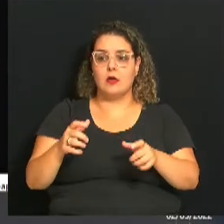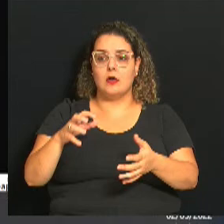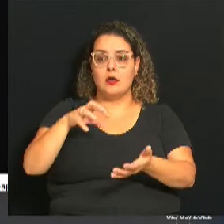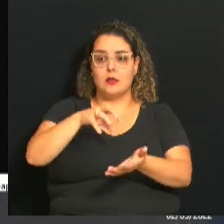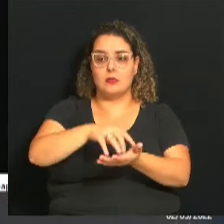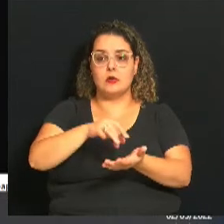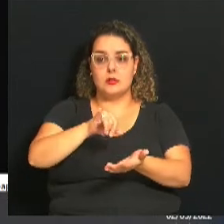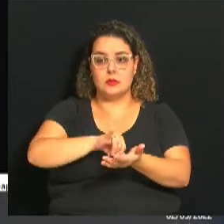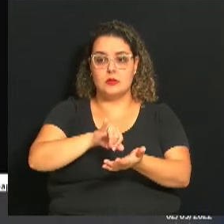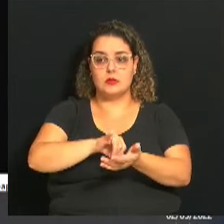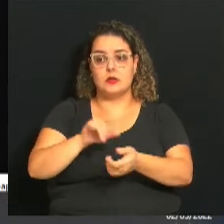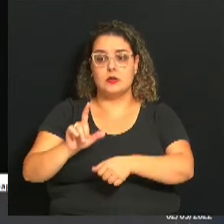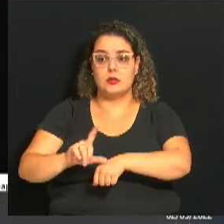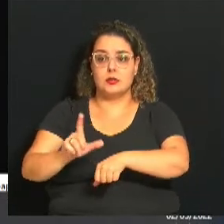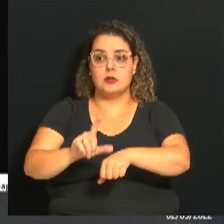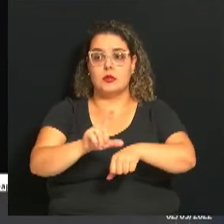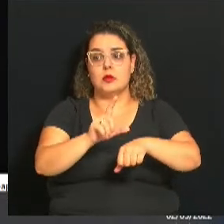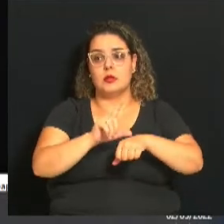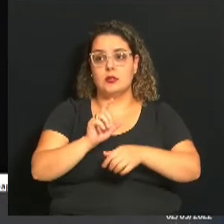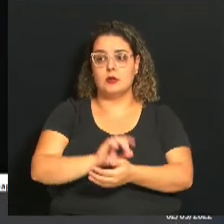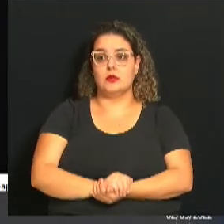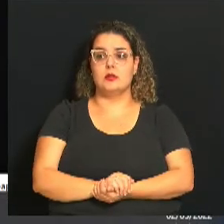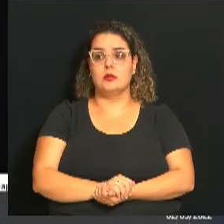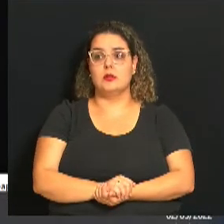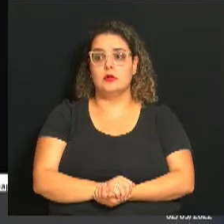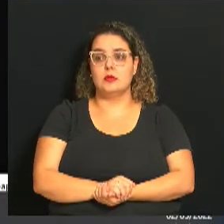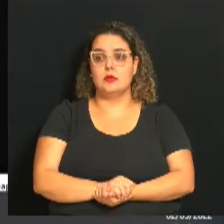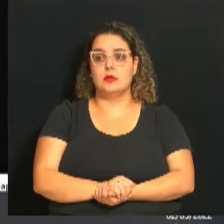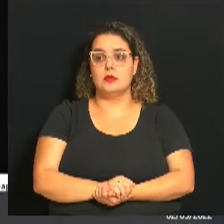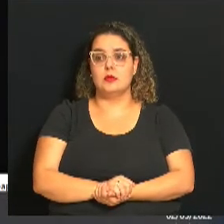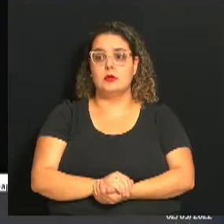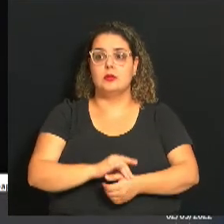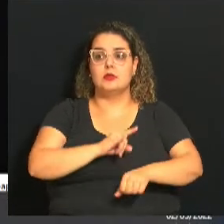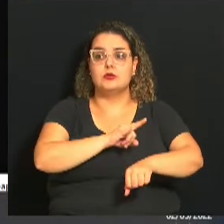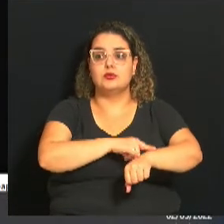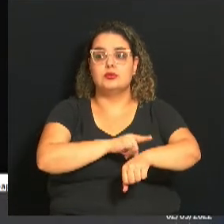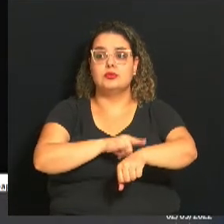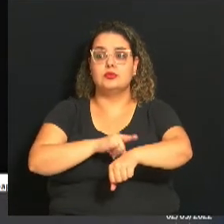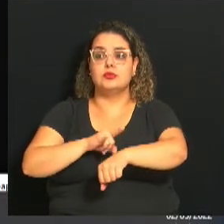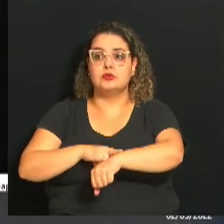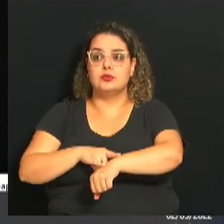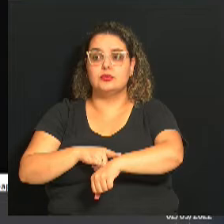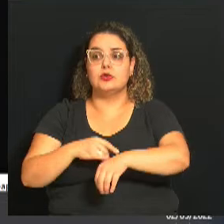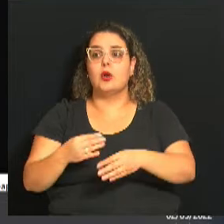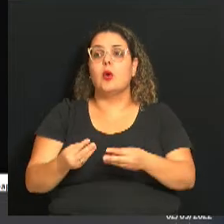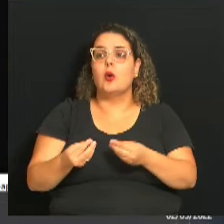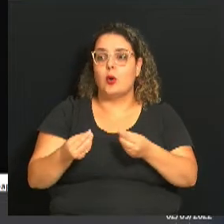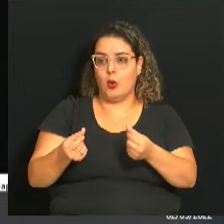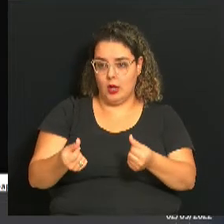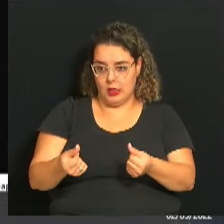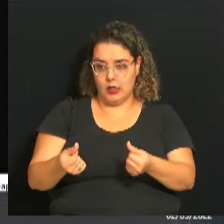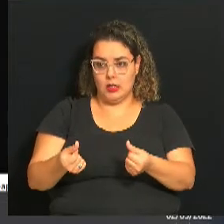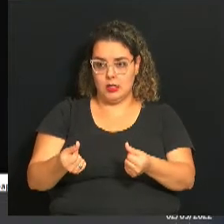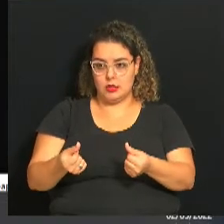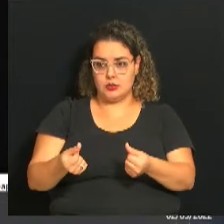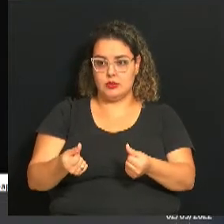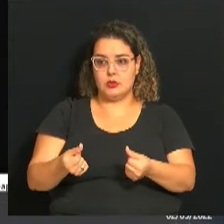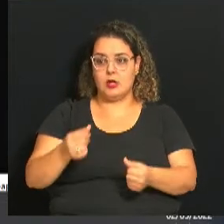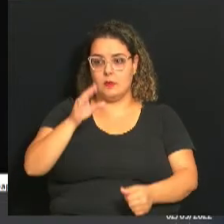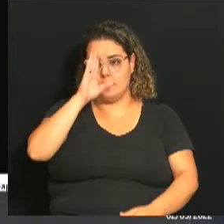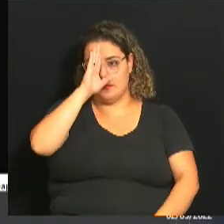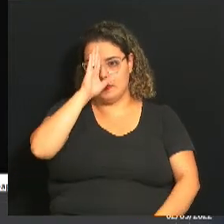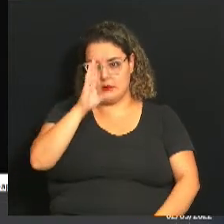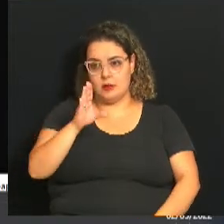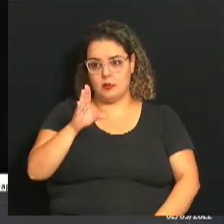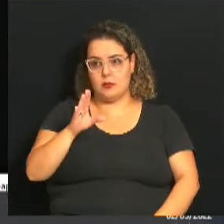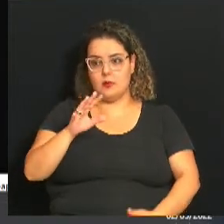dos comerciantes, que é a questão de banheiros, né? Banheiros com qualidade. E principalmente agora com a